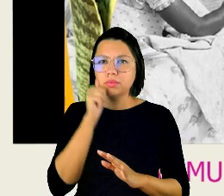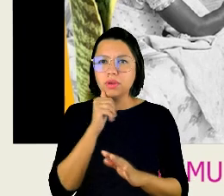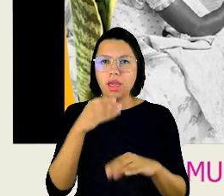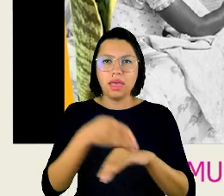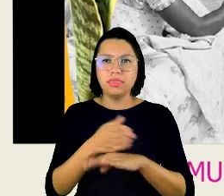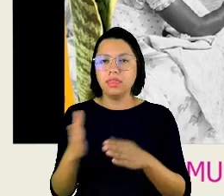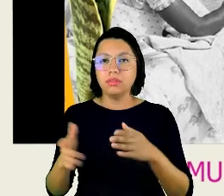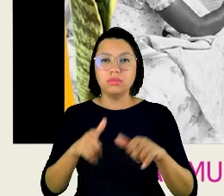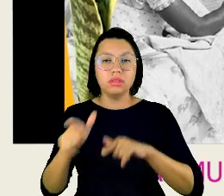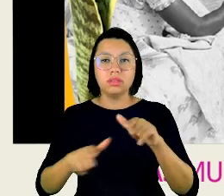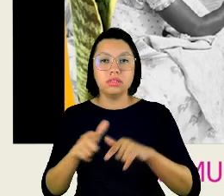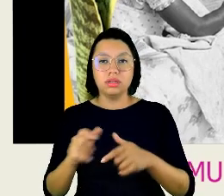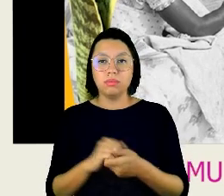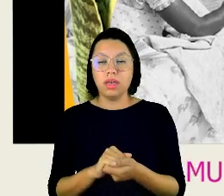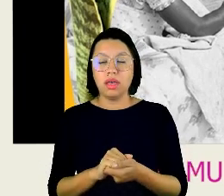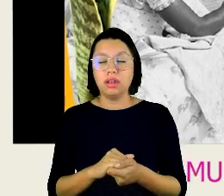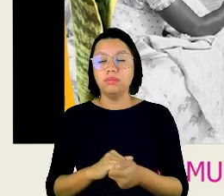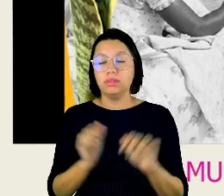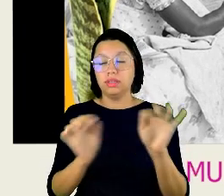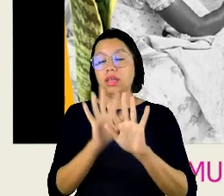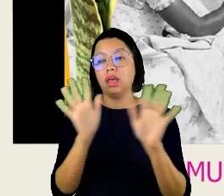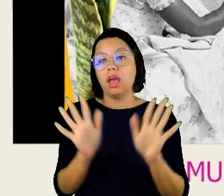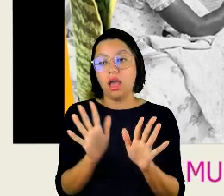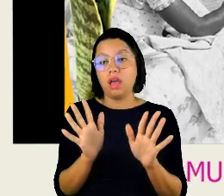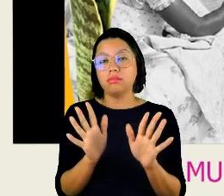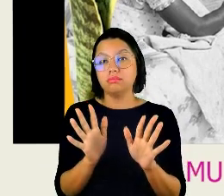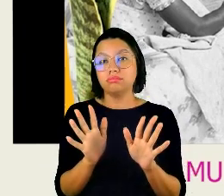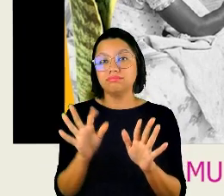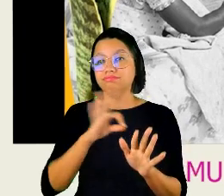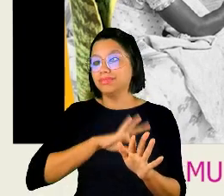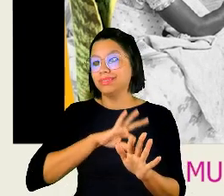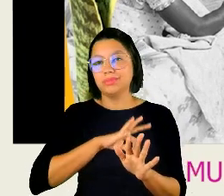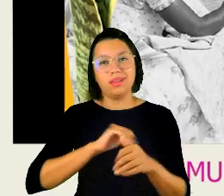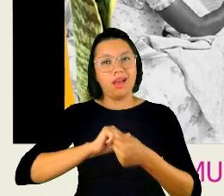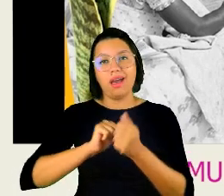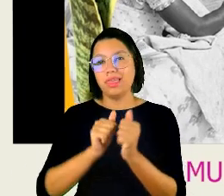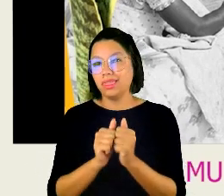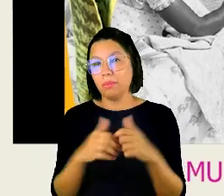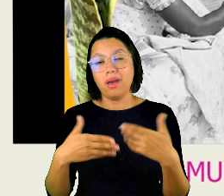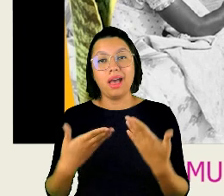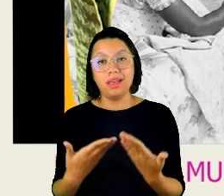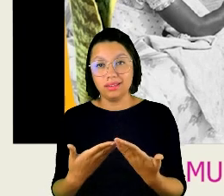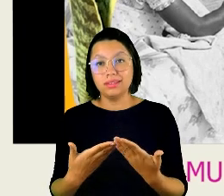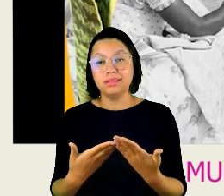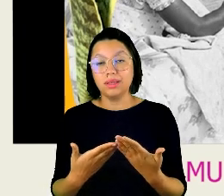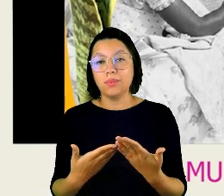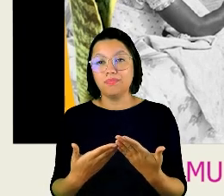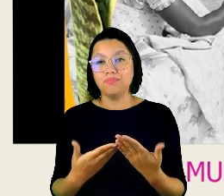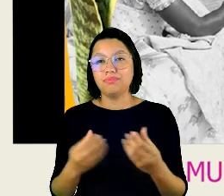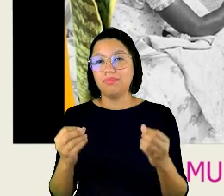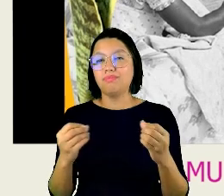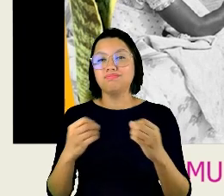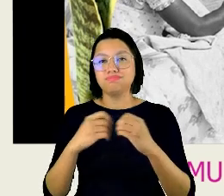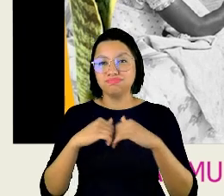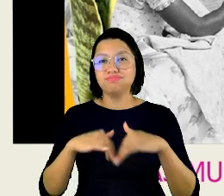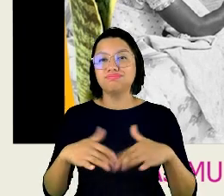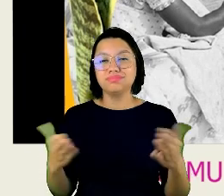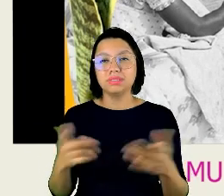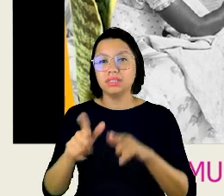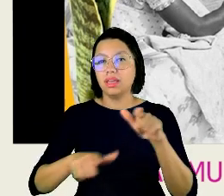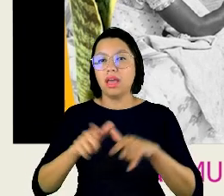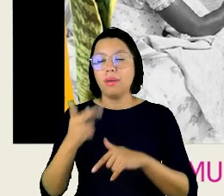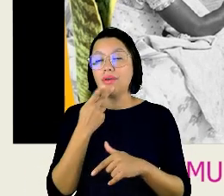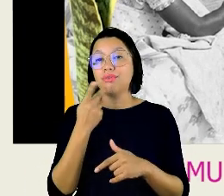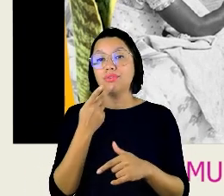dentro desse trabalho e, obviamente, uma não remuneração adequada, então uma precarização desse trabalho. E a gente